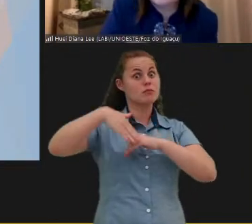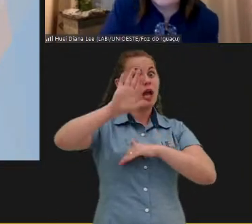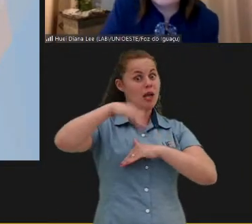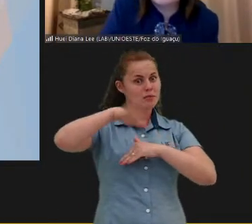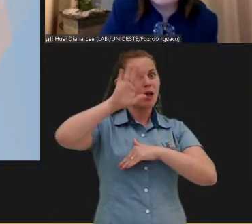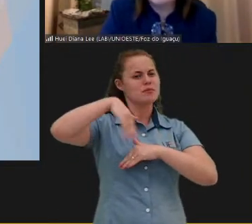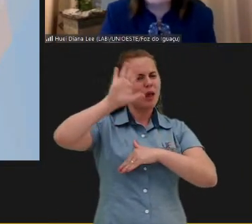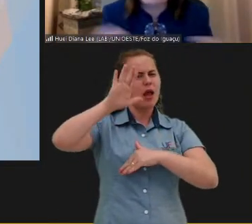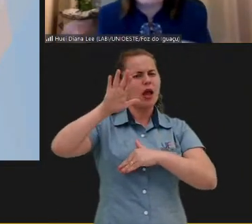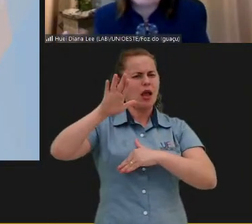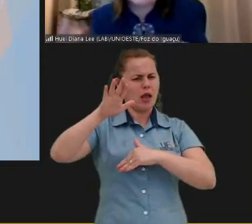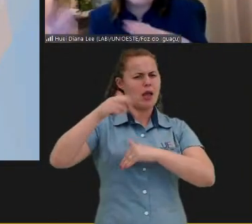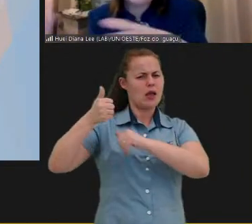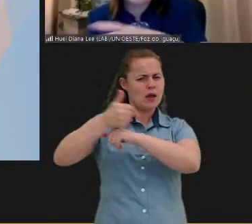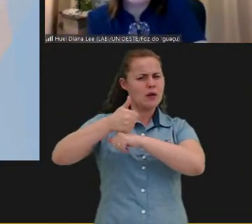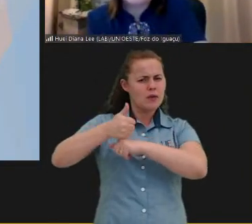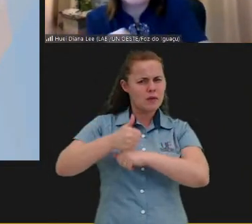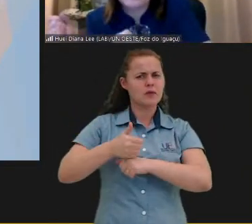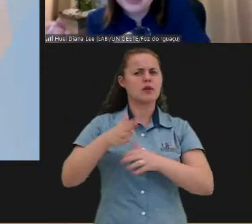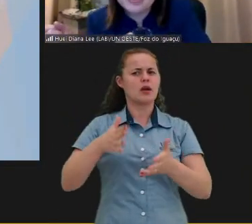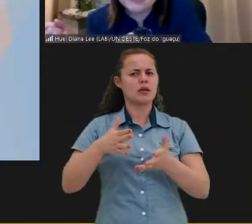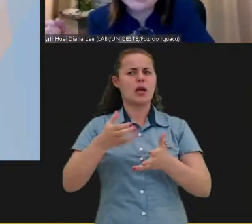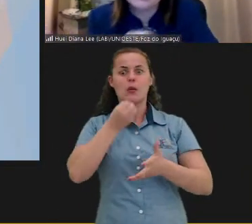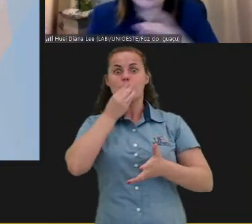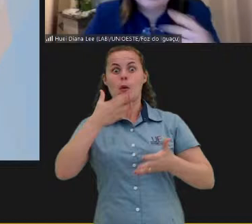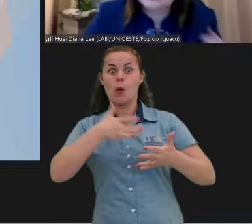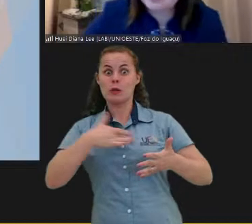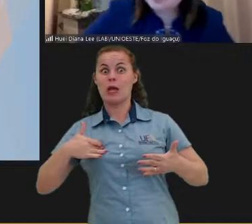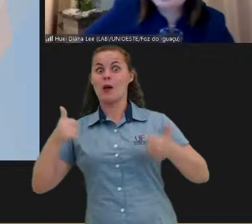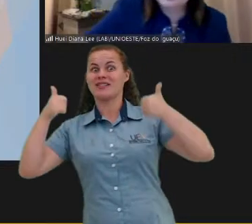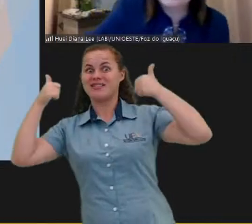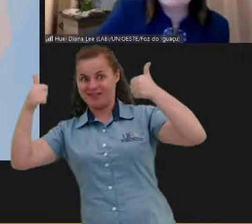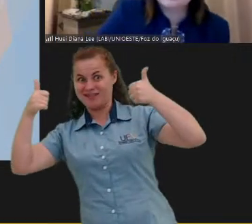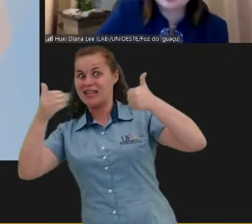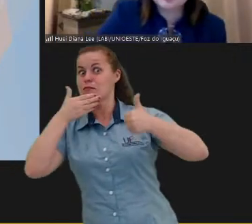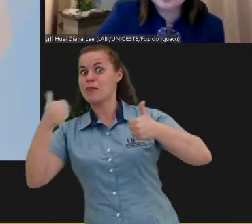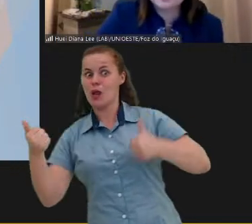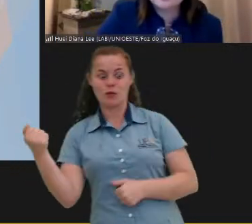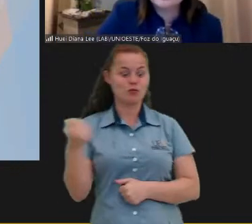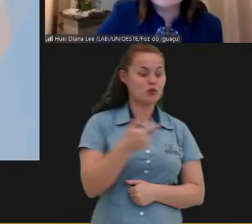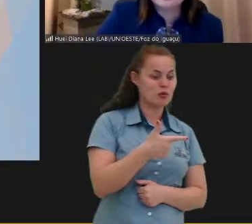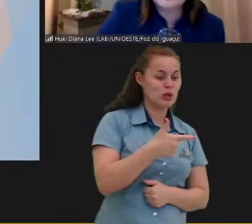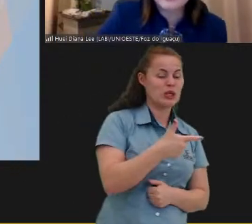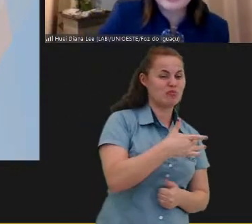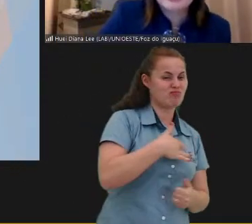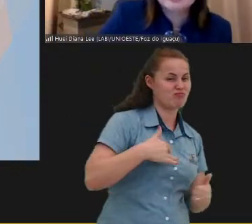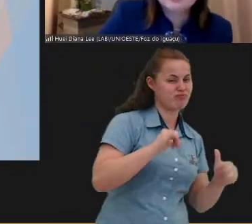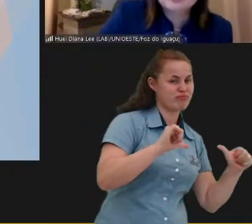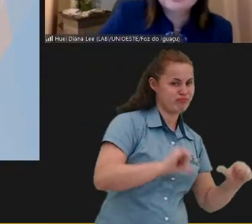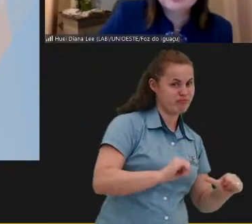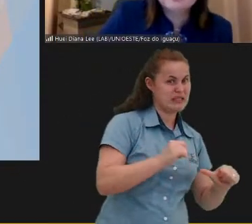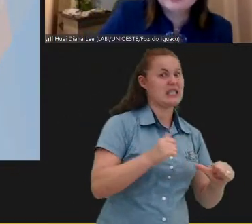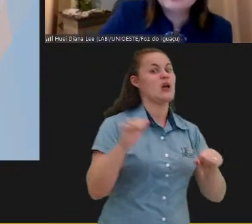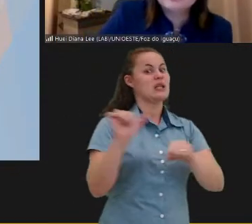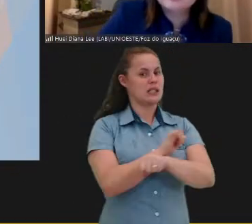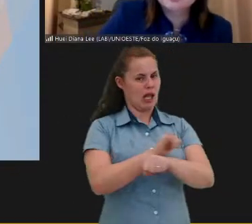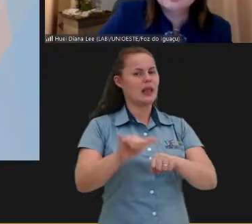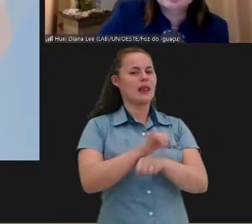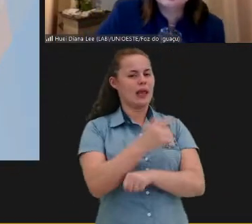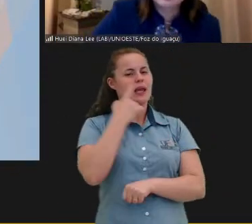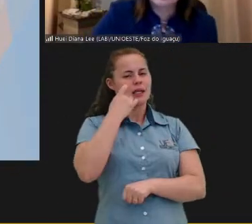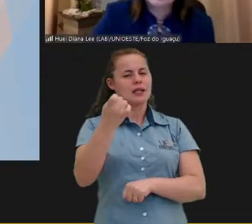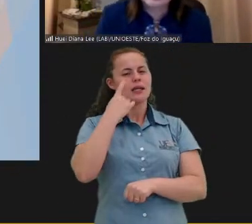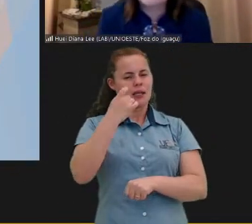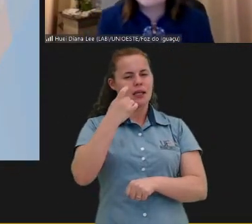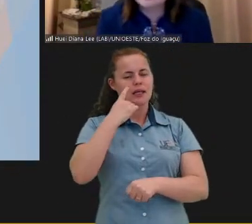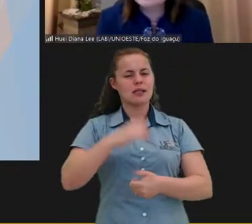funcionários sãos é muito mais barato do que funcionários doentes. Então, isso foi uma estratégia muito interessante. Inclusive, também tem sido